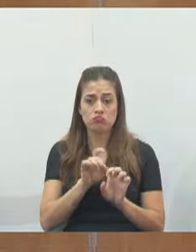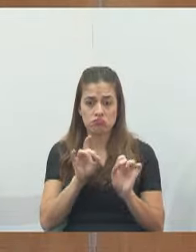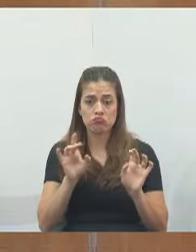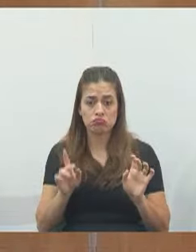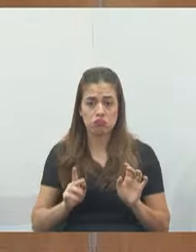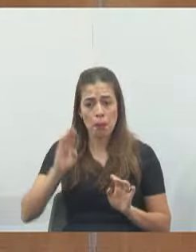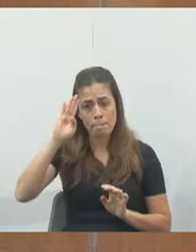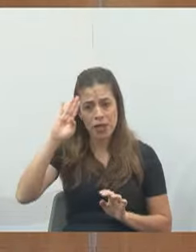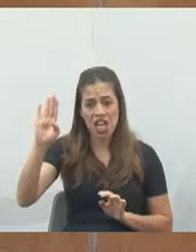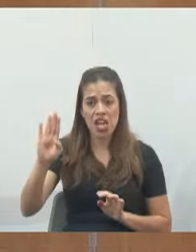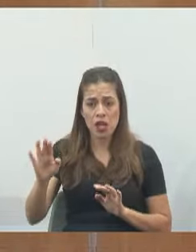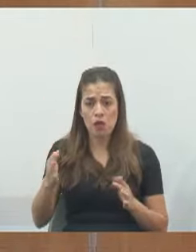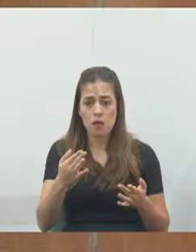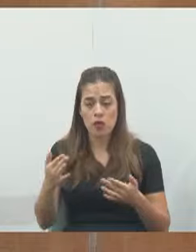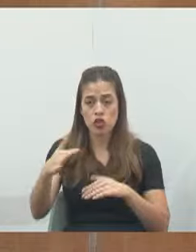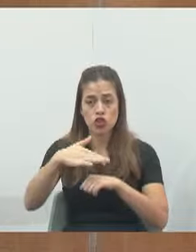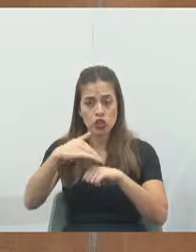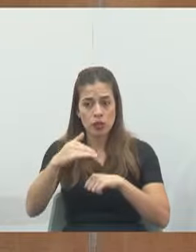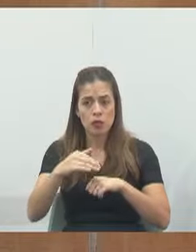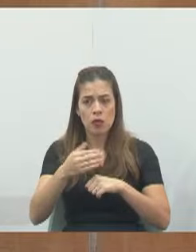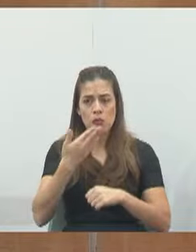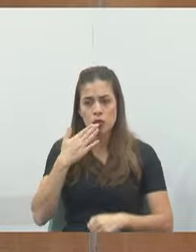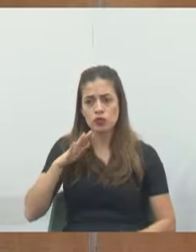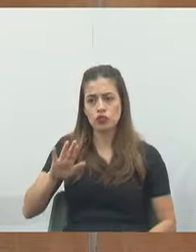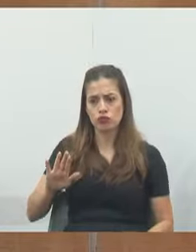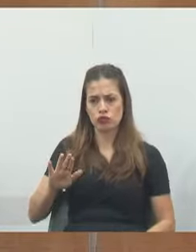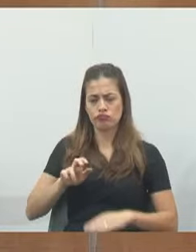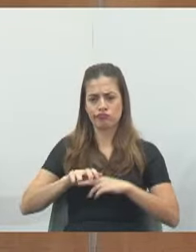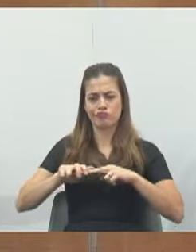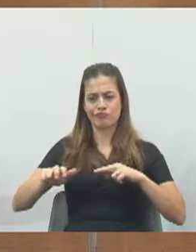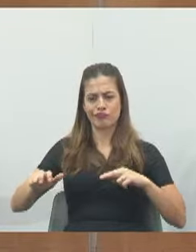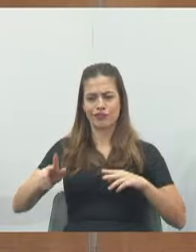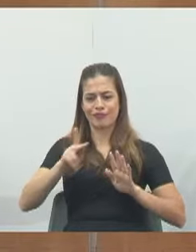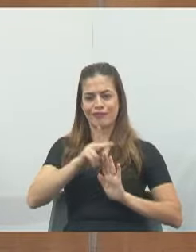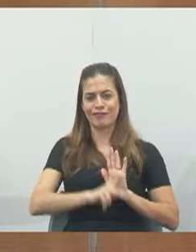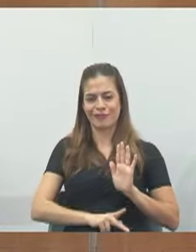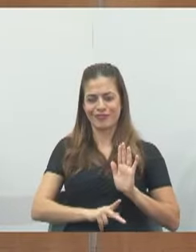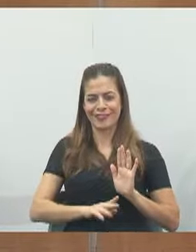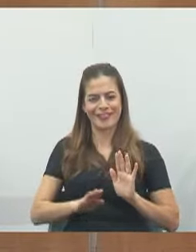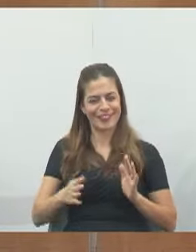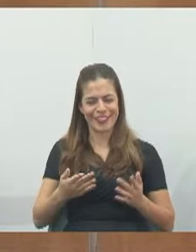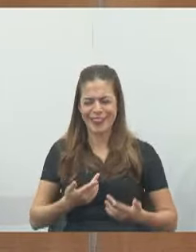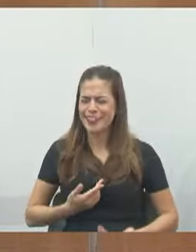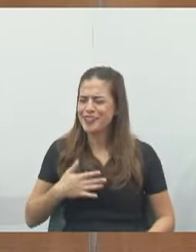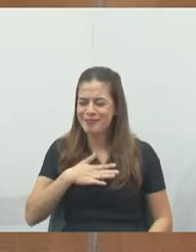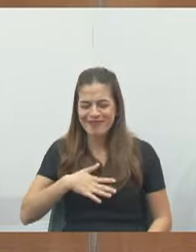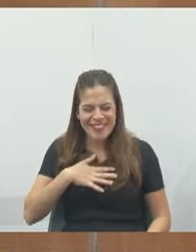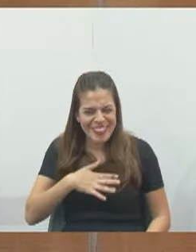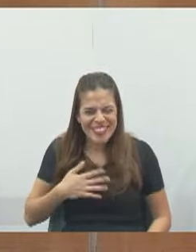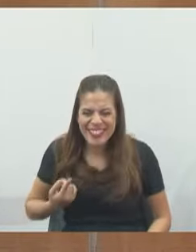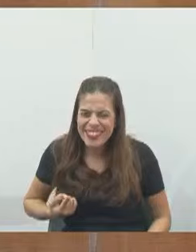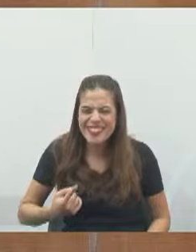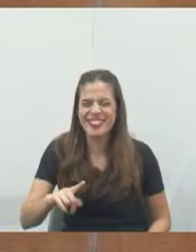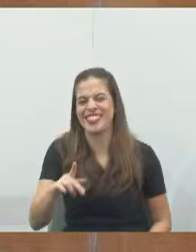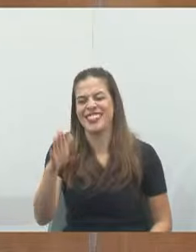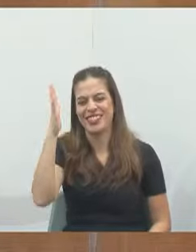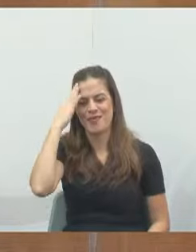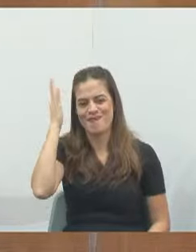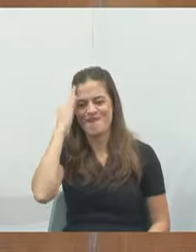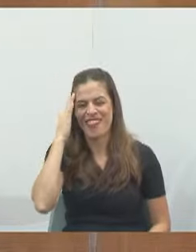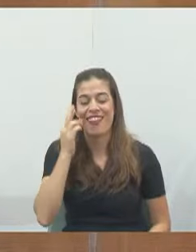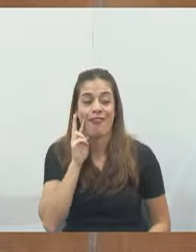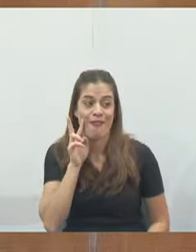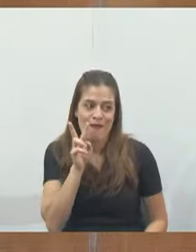empreendedorismo, algumas vezes que você me chamou para jurada lá dos seus projetos, e eu ia com o maior prazer, porque eu sabia que ia haver coisas